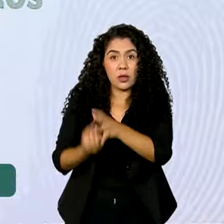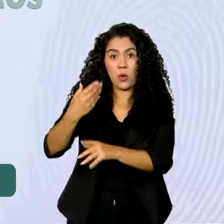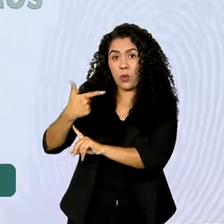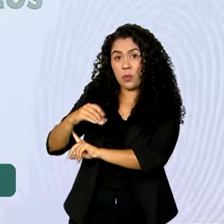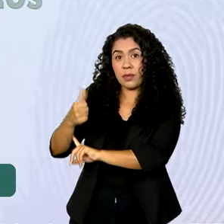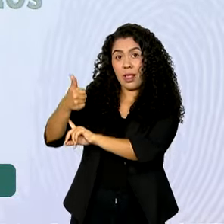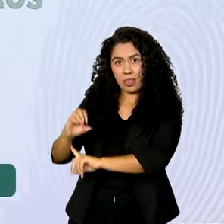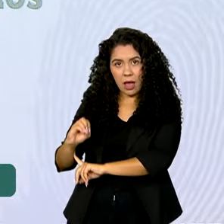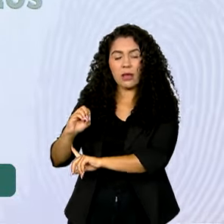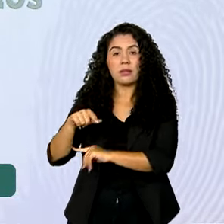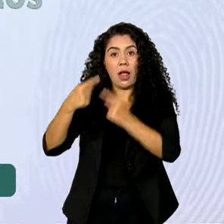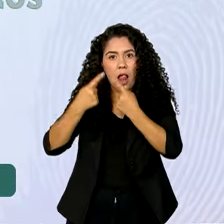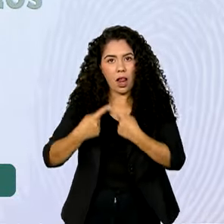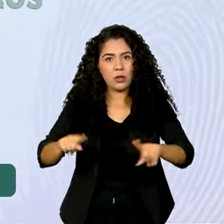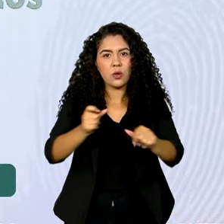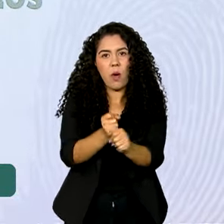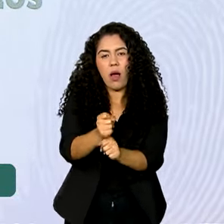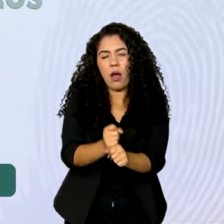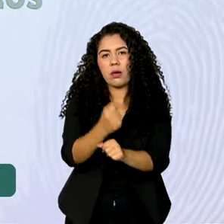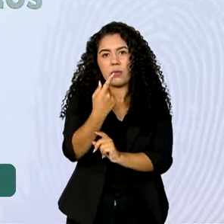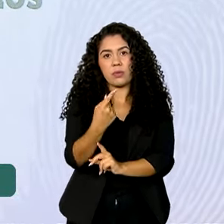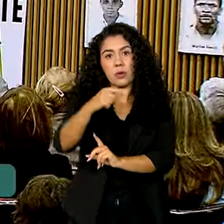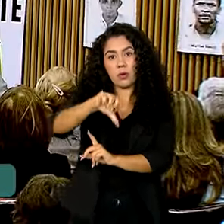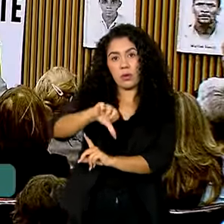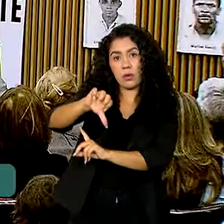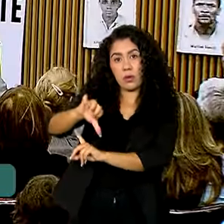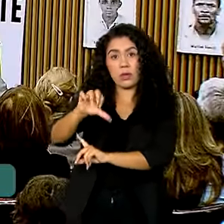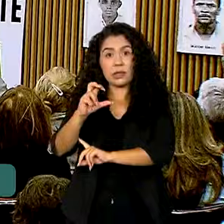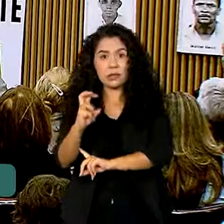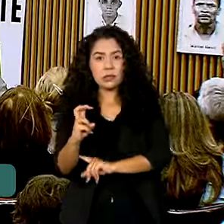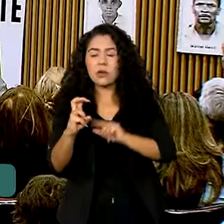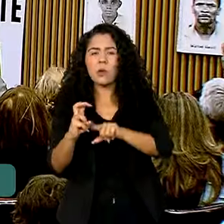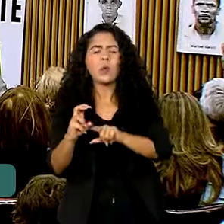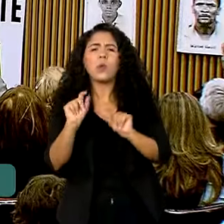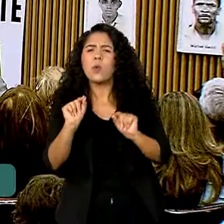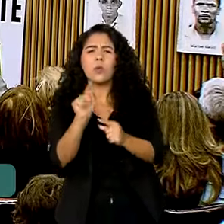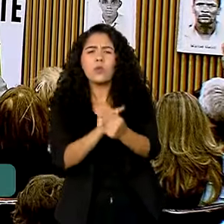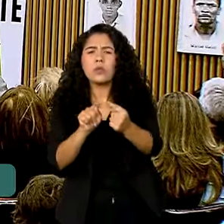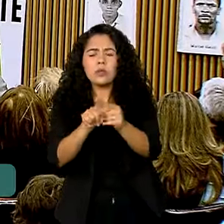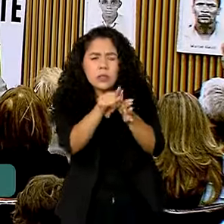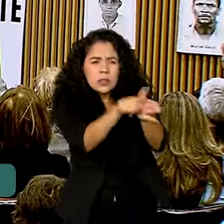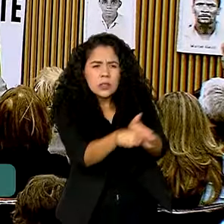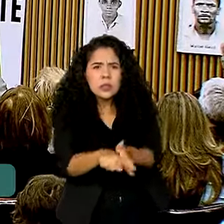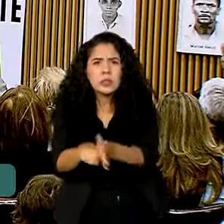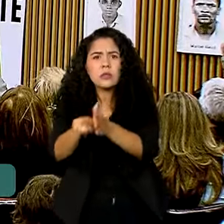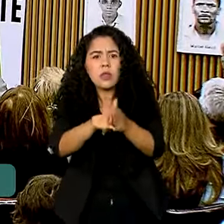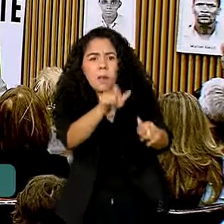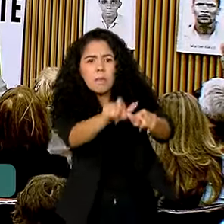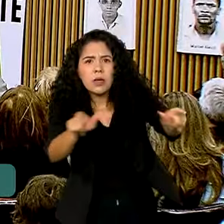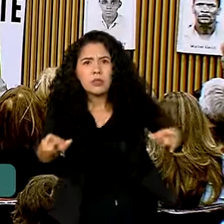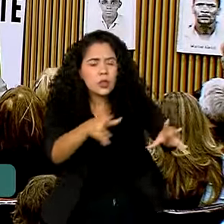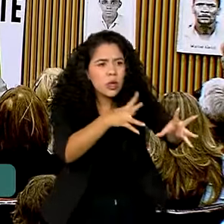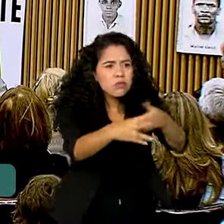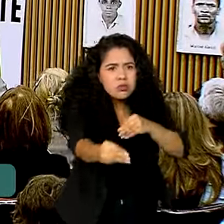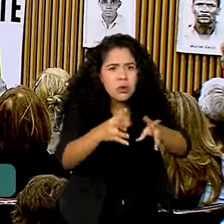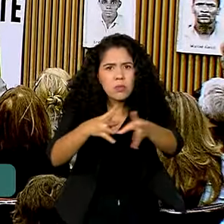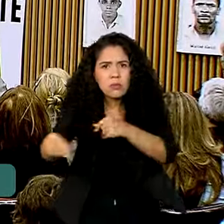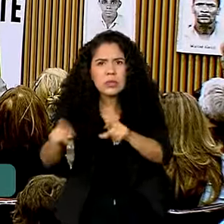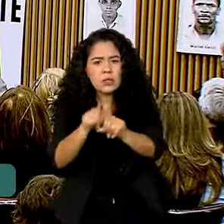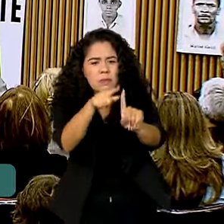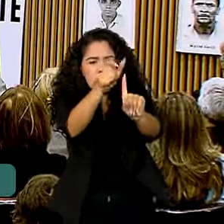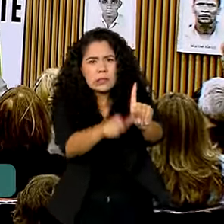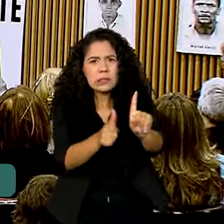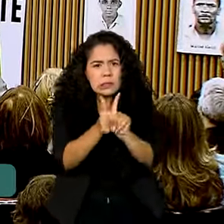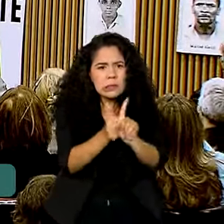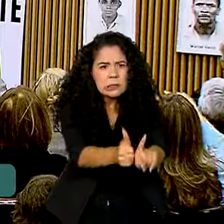2010, lançada em 1995 para investigar pessoas desaparecidas e perseguidas